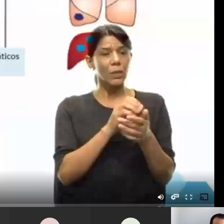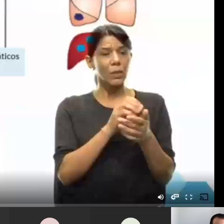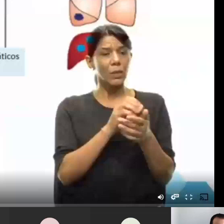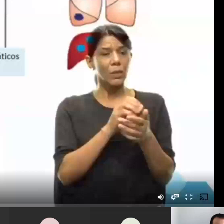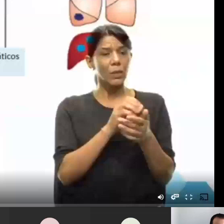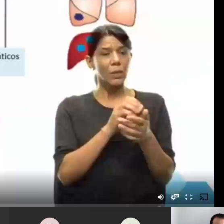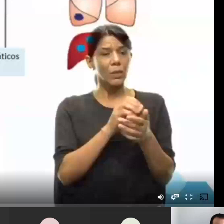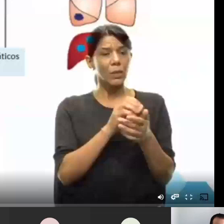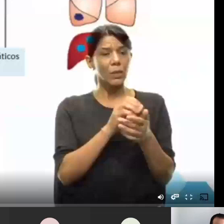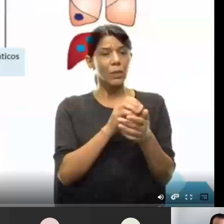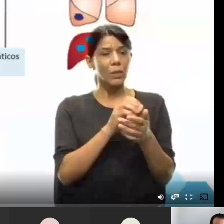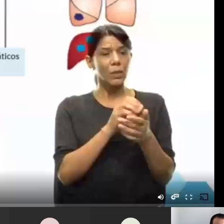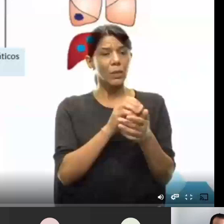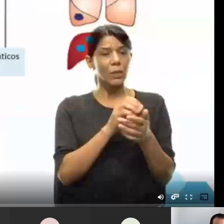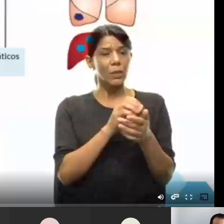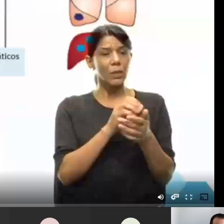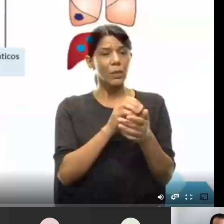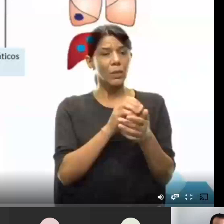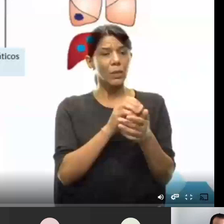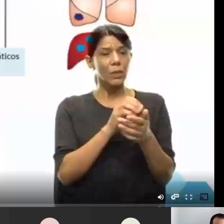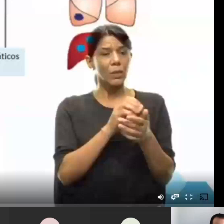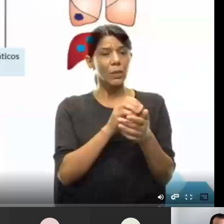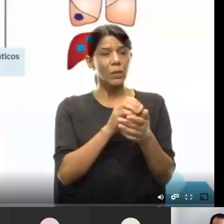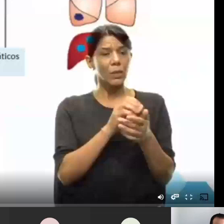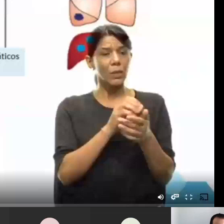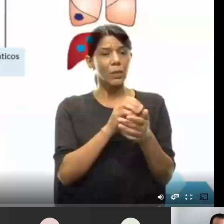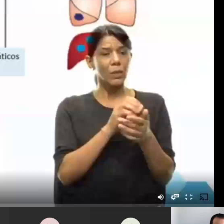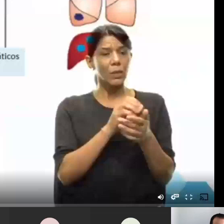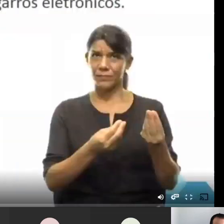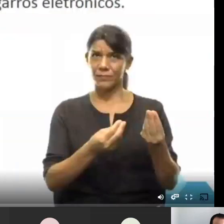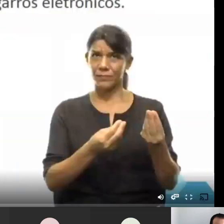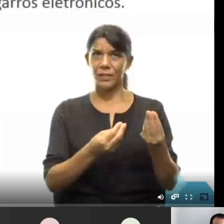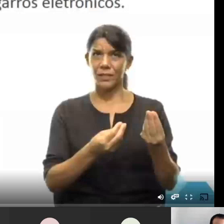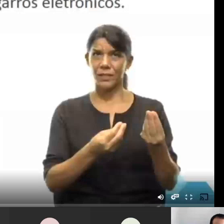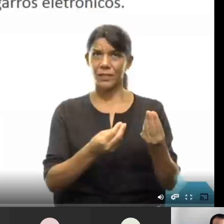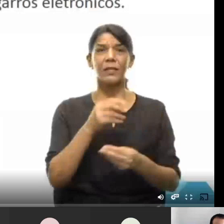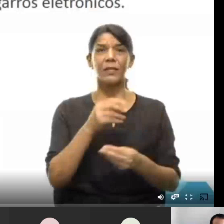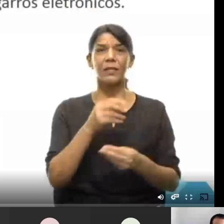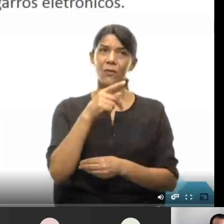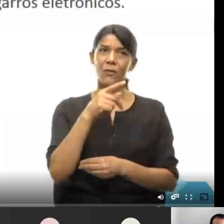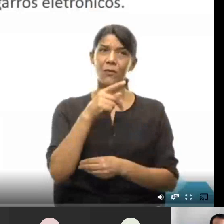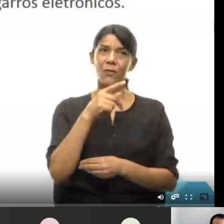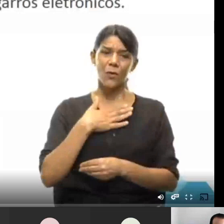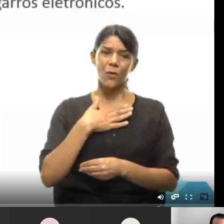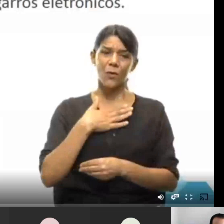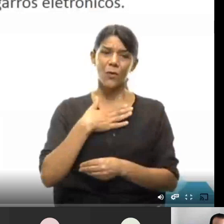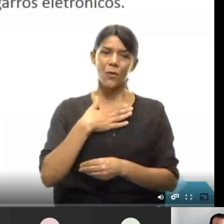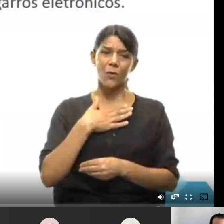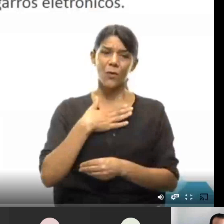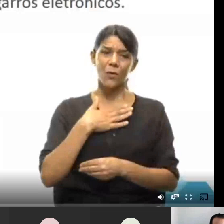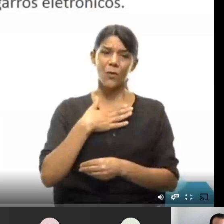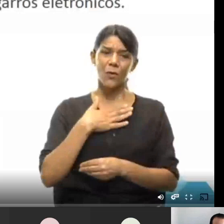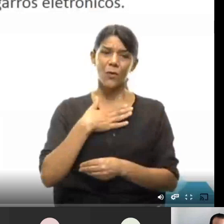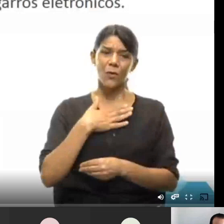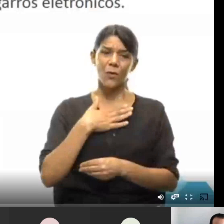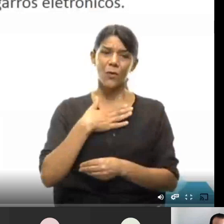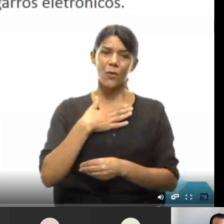câncer? Eu gosto de fazer uma analogia que você é o que você respira, toca e se